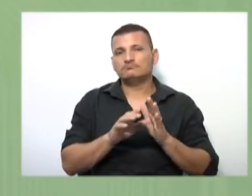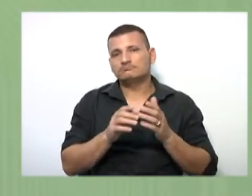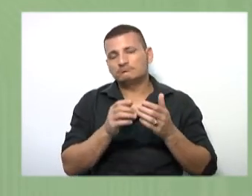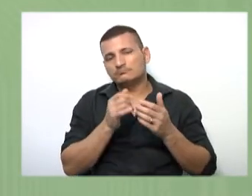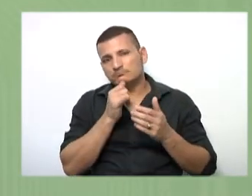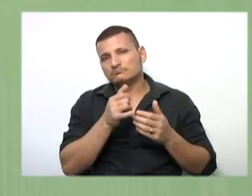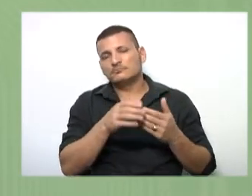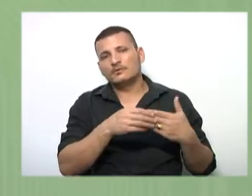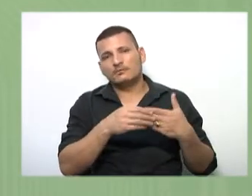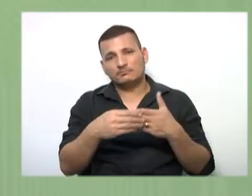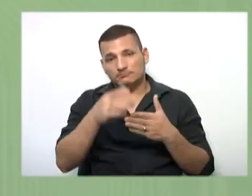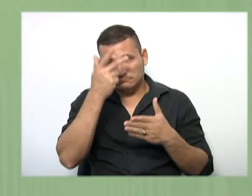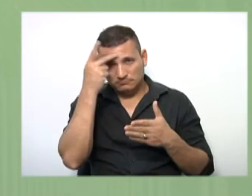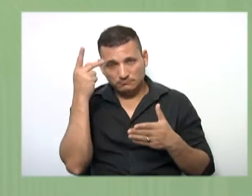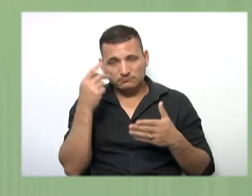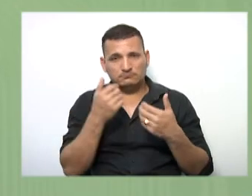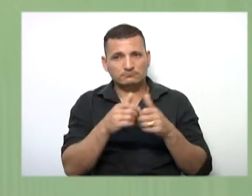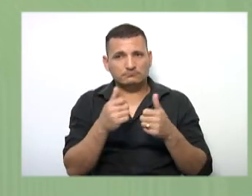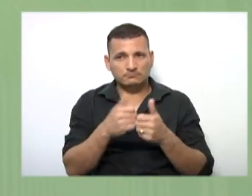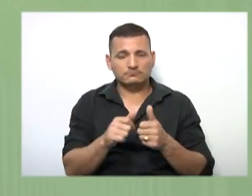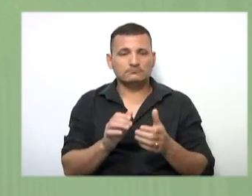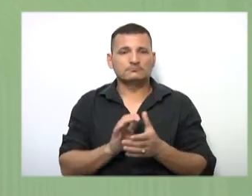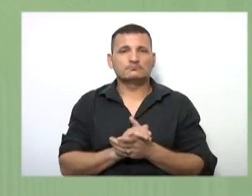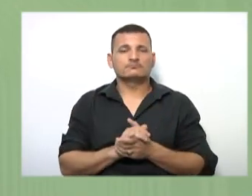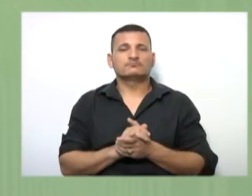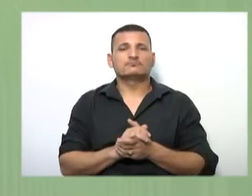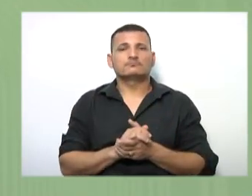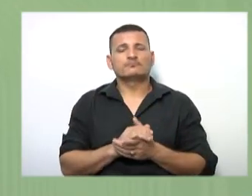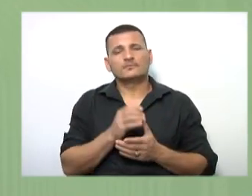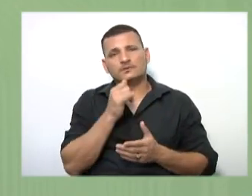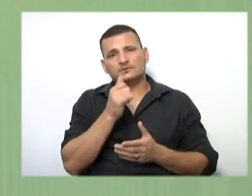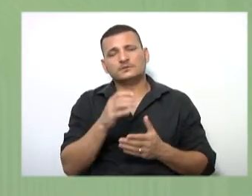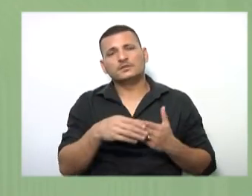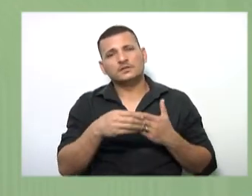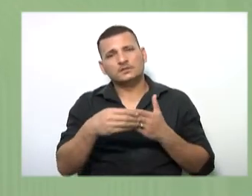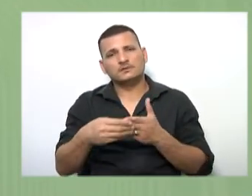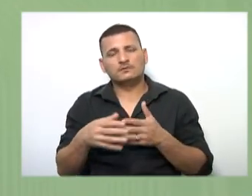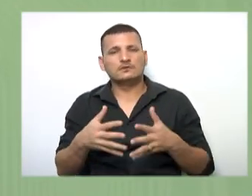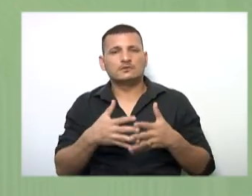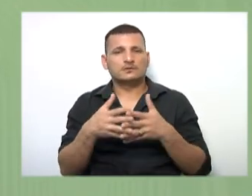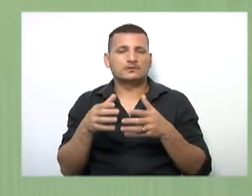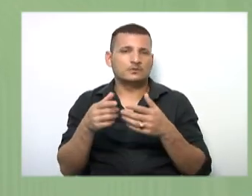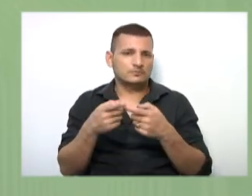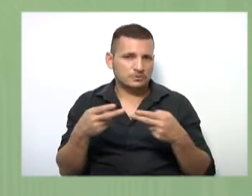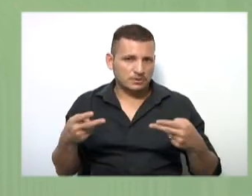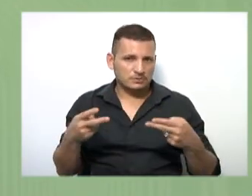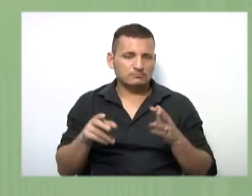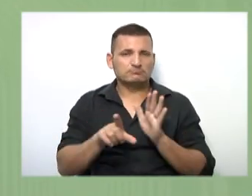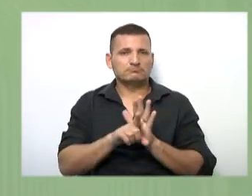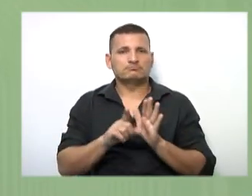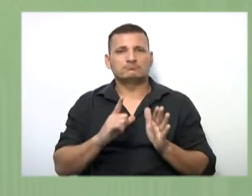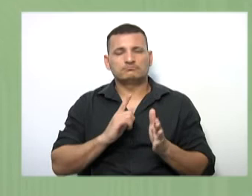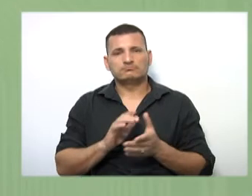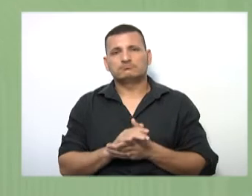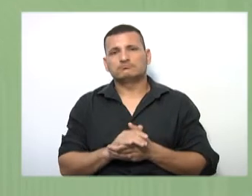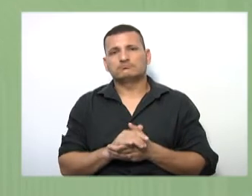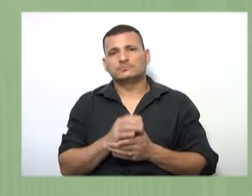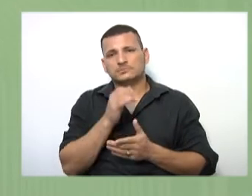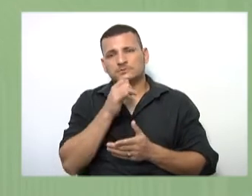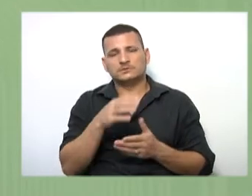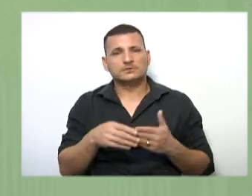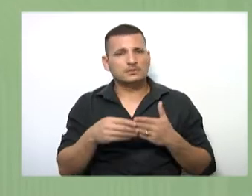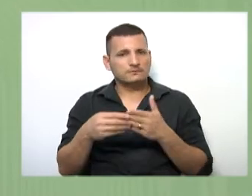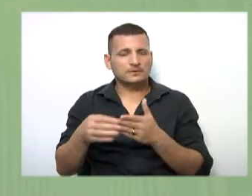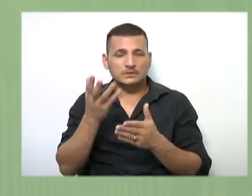passageiros, legislações específicas para transporte de carga e legislações específicas para transporte de crianças, no caso